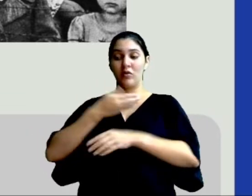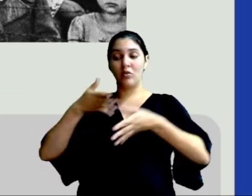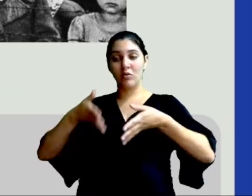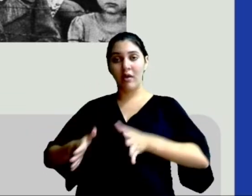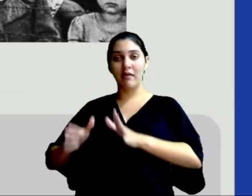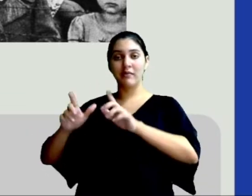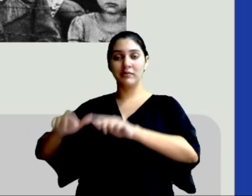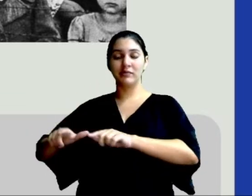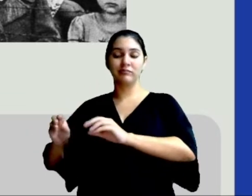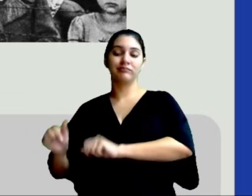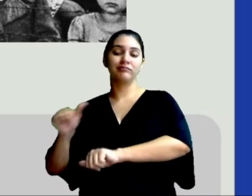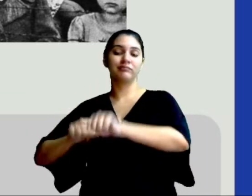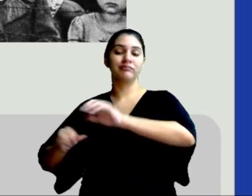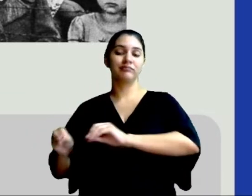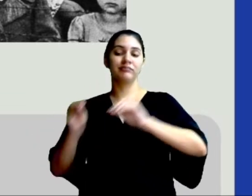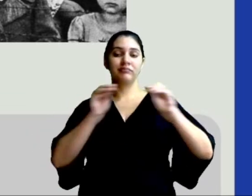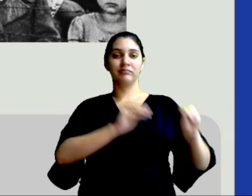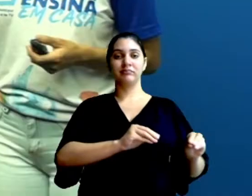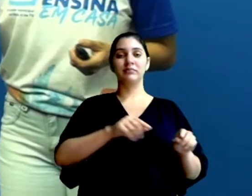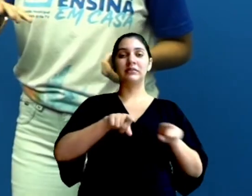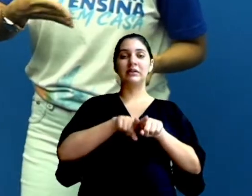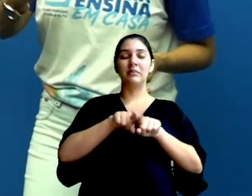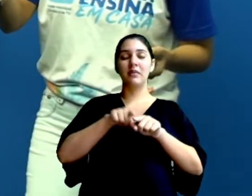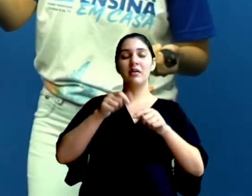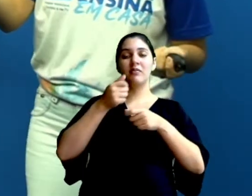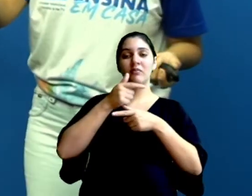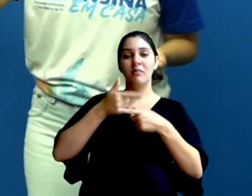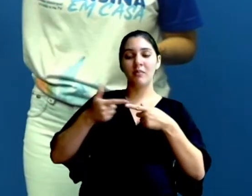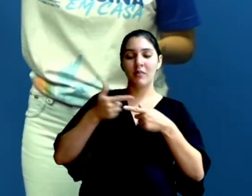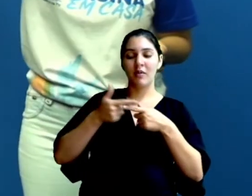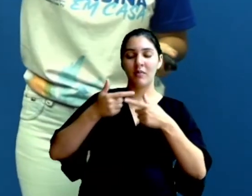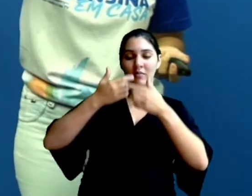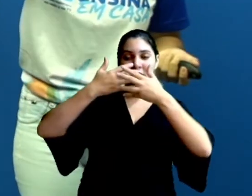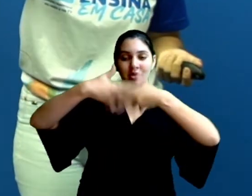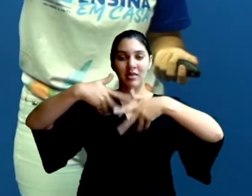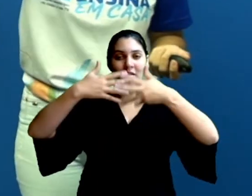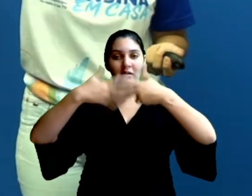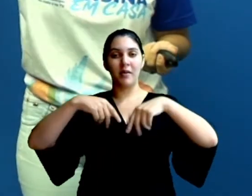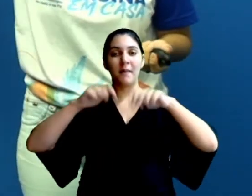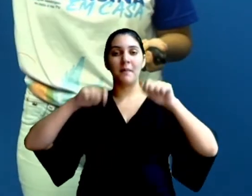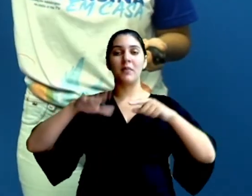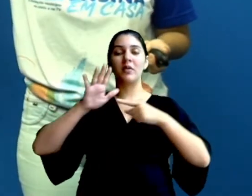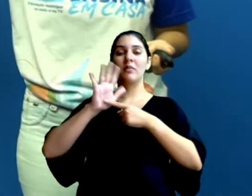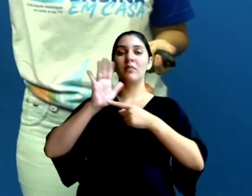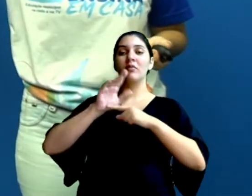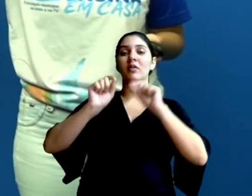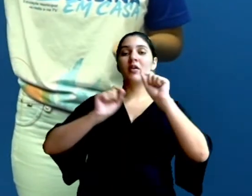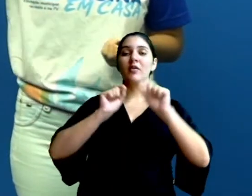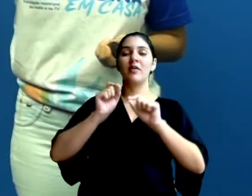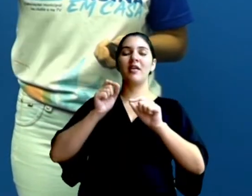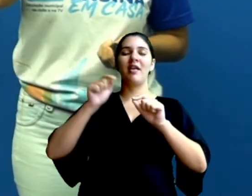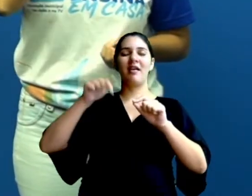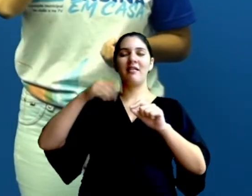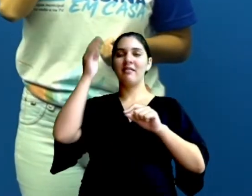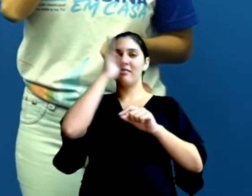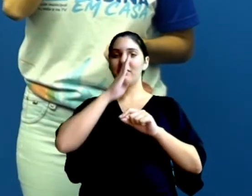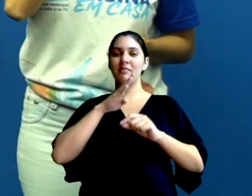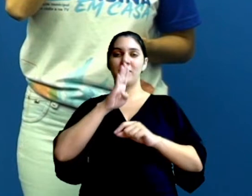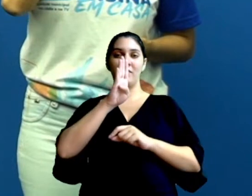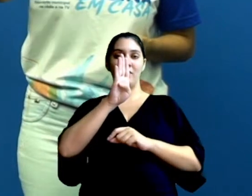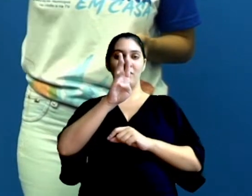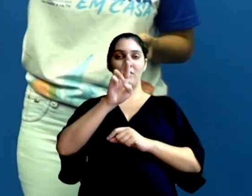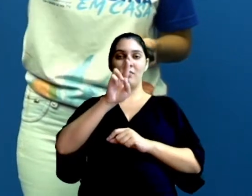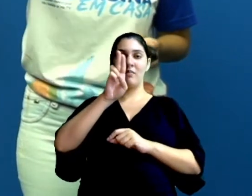origem. Desastres naturais, catástrofes, como a gente pode citar de Brumadinho, aqui em